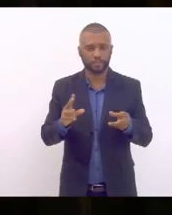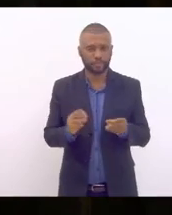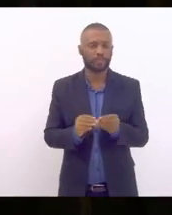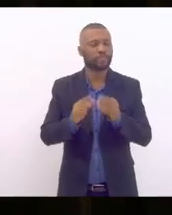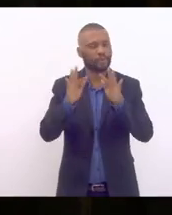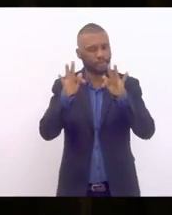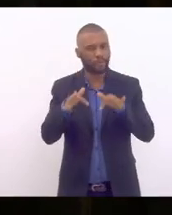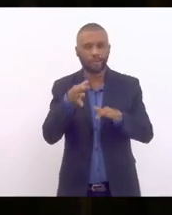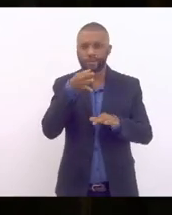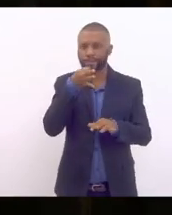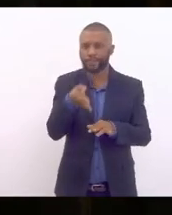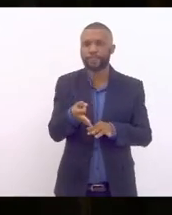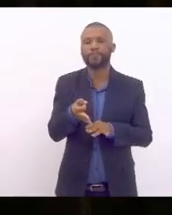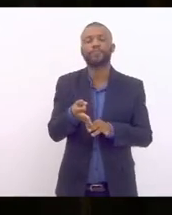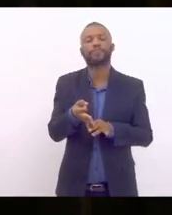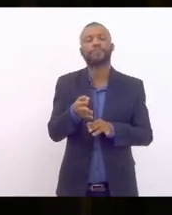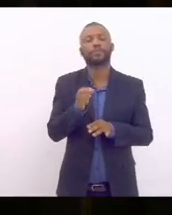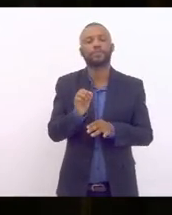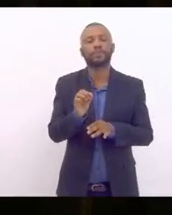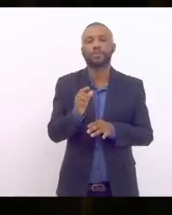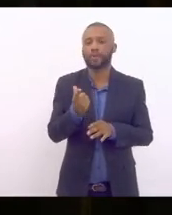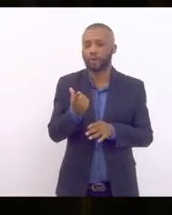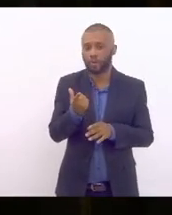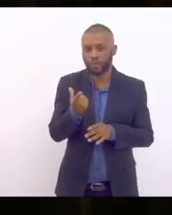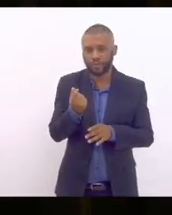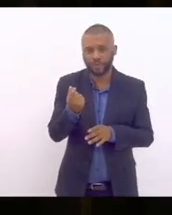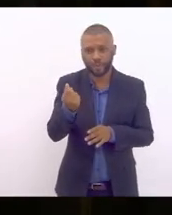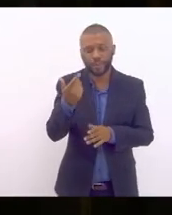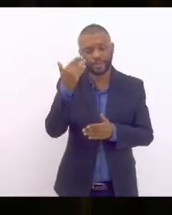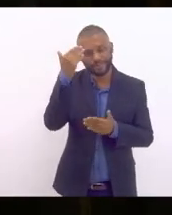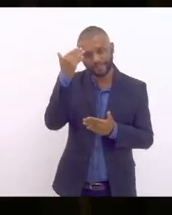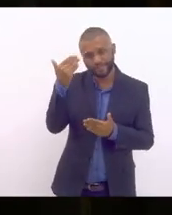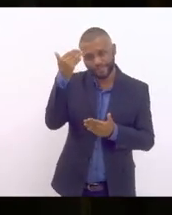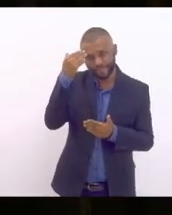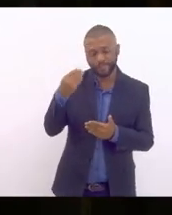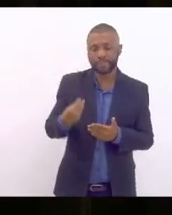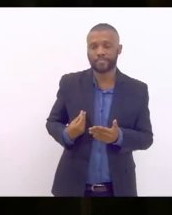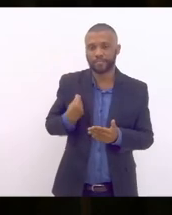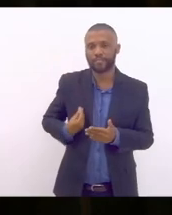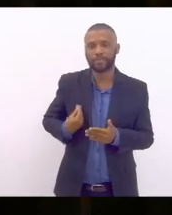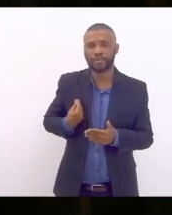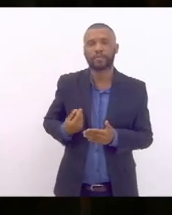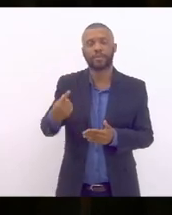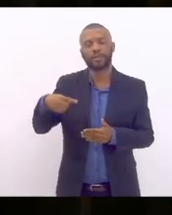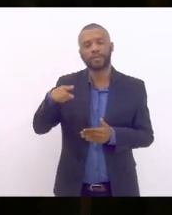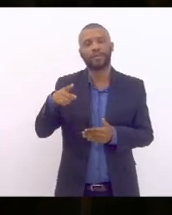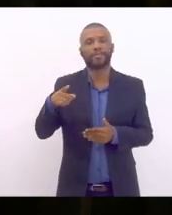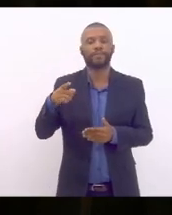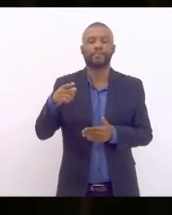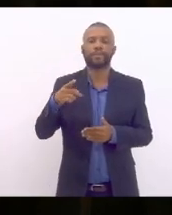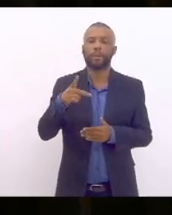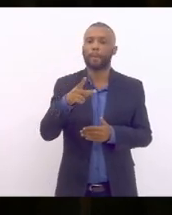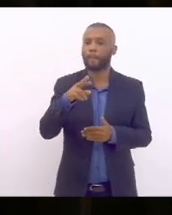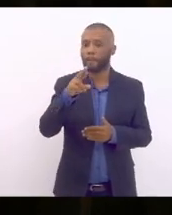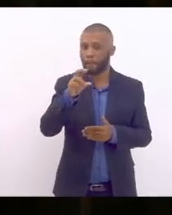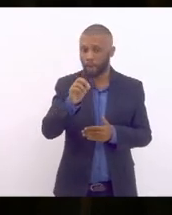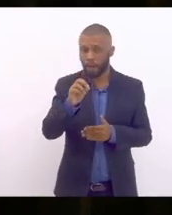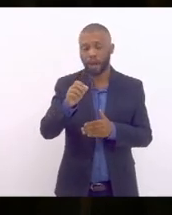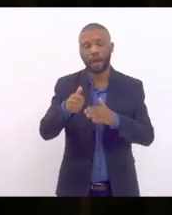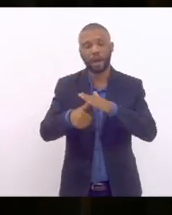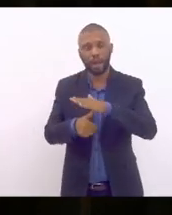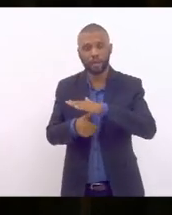encerrar é dizer que os valores agradecendo a presença do nosso pró-reitor